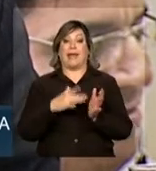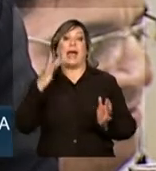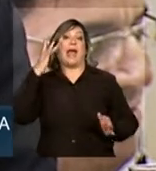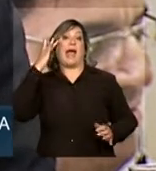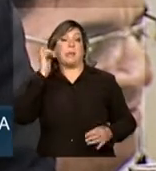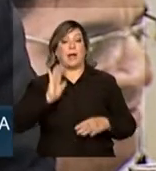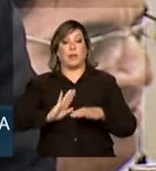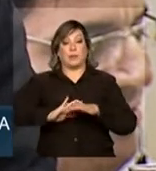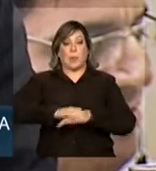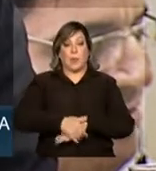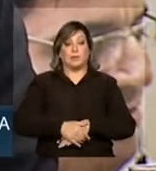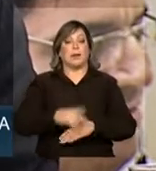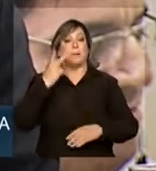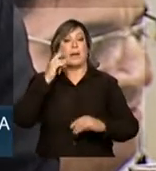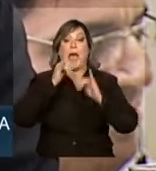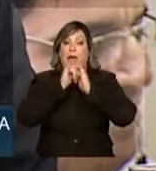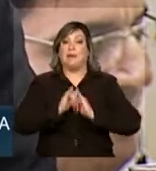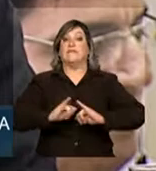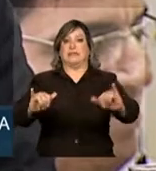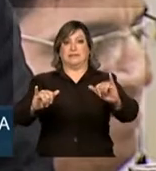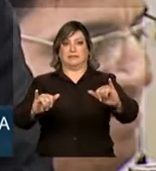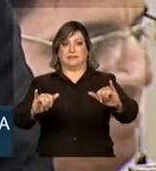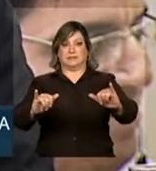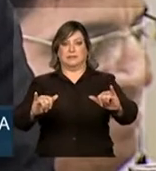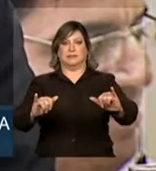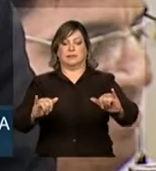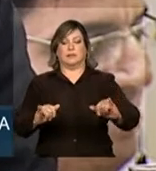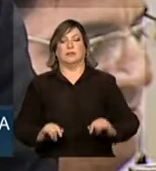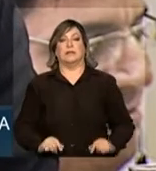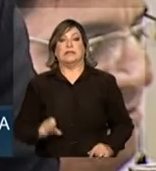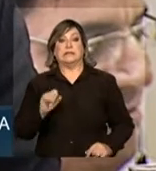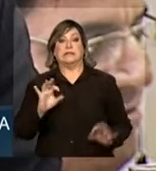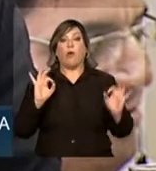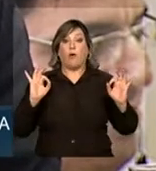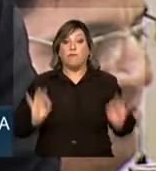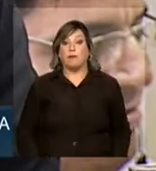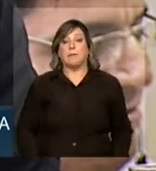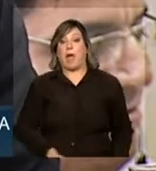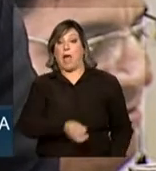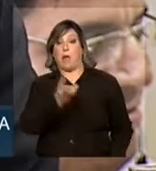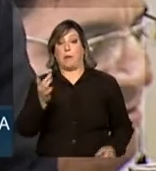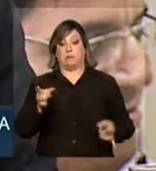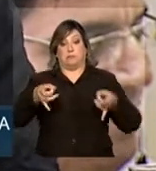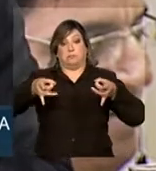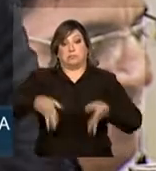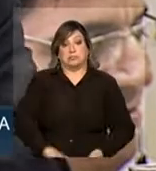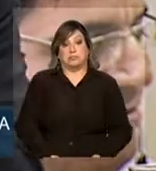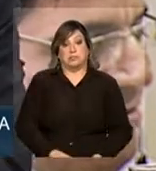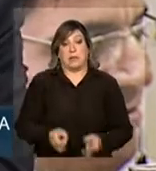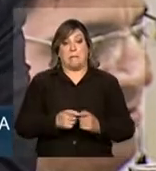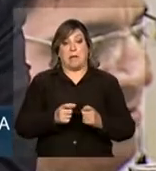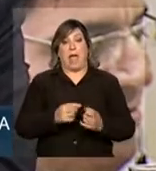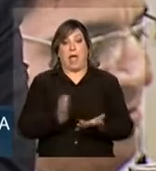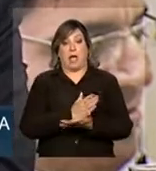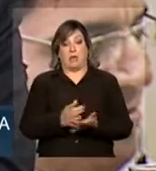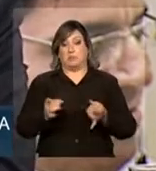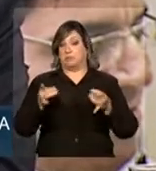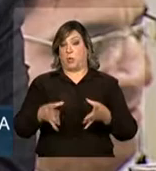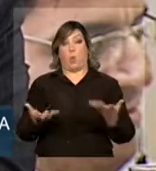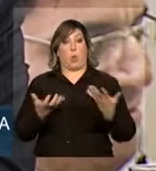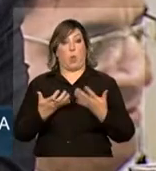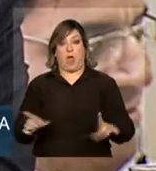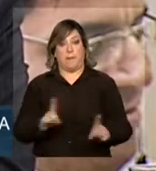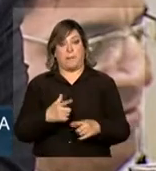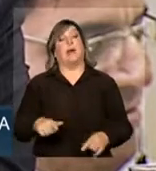noite para fazer um comunicado caso já confirme a desistência do médico ela pode fazer esse comunicado até